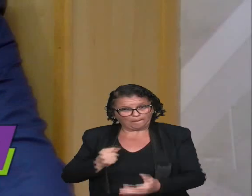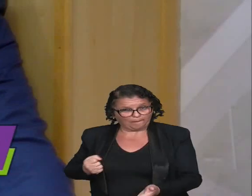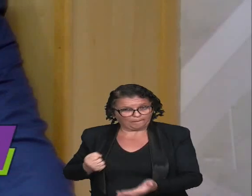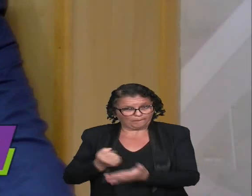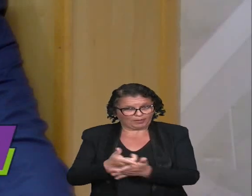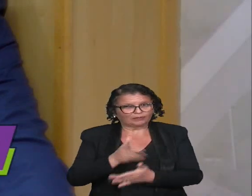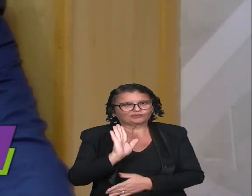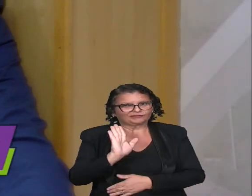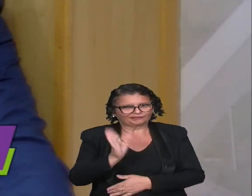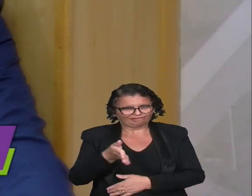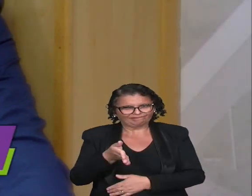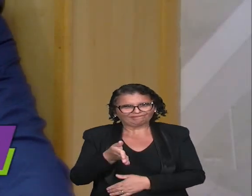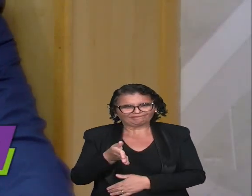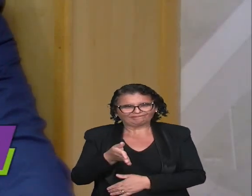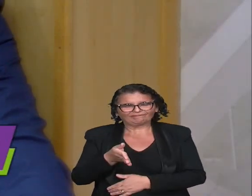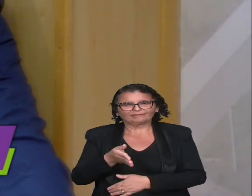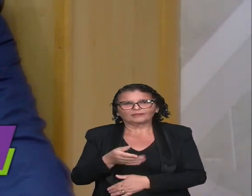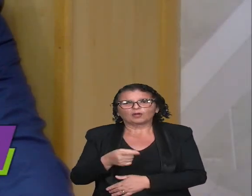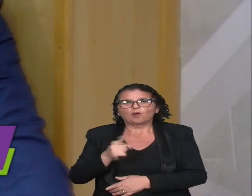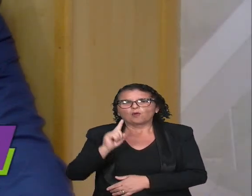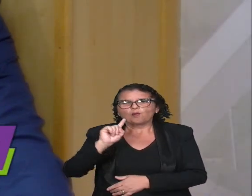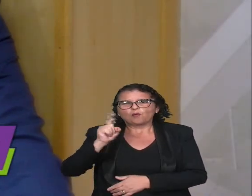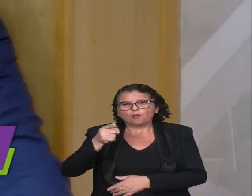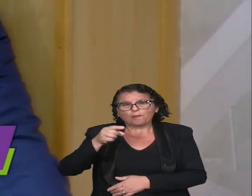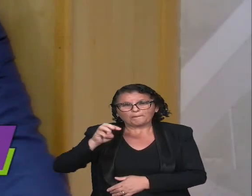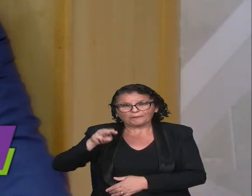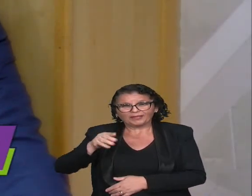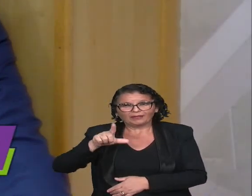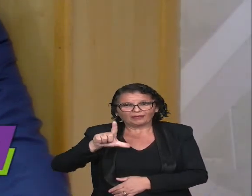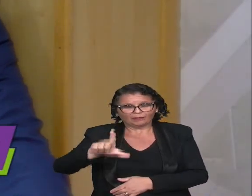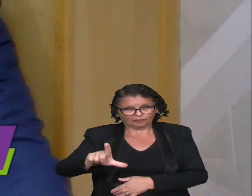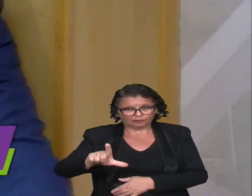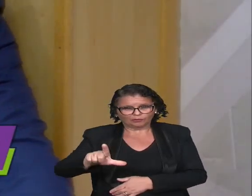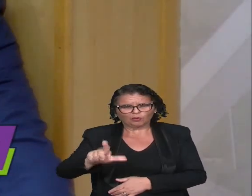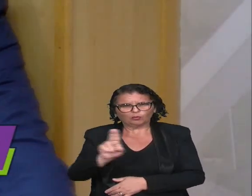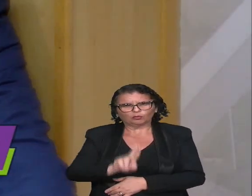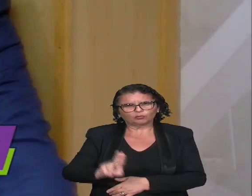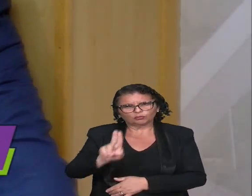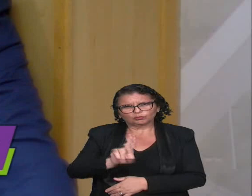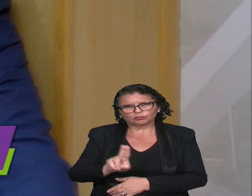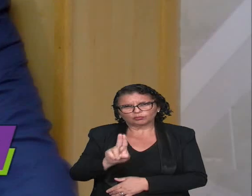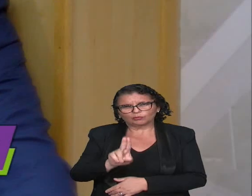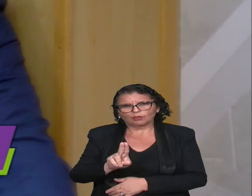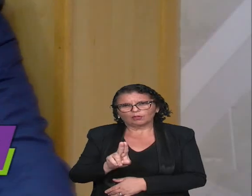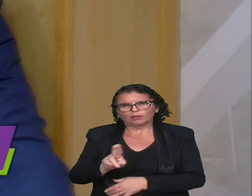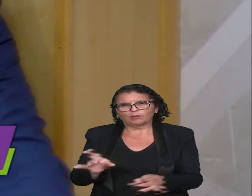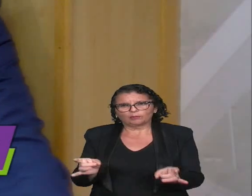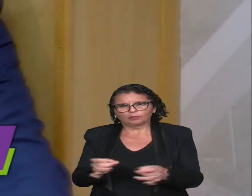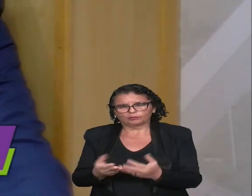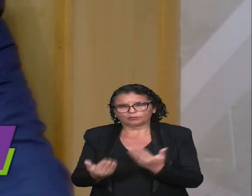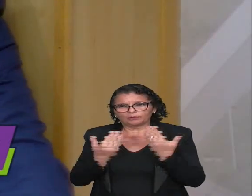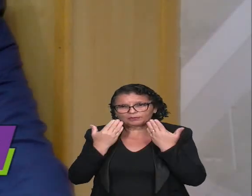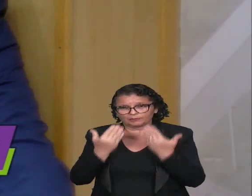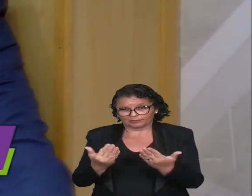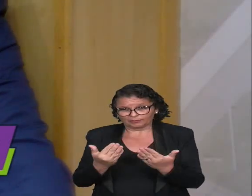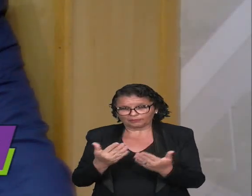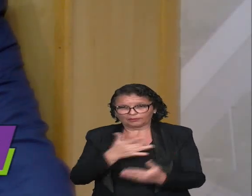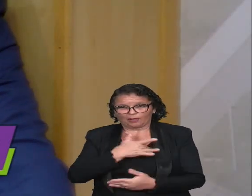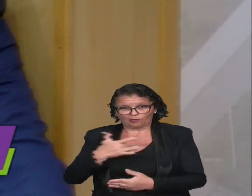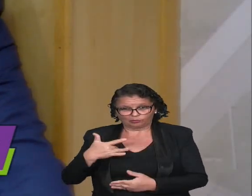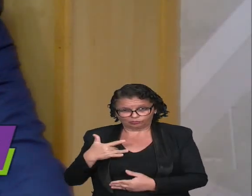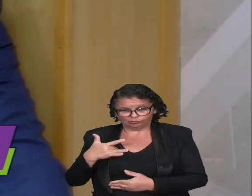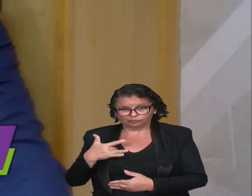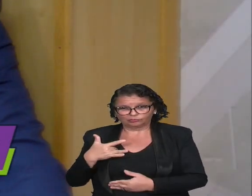município mais 1 milhão visando o custeio que será usado no pronto atendimento da nossa cidade também